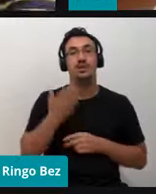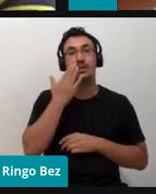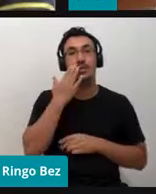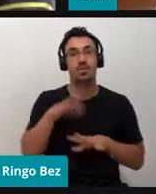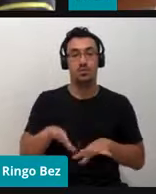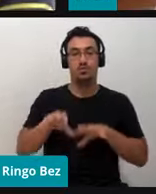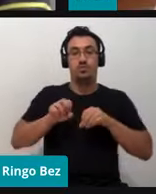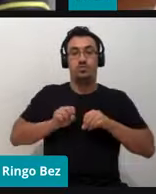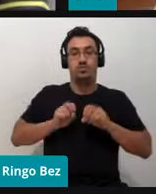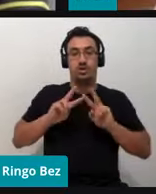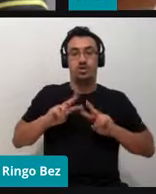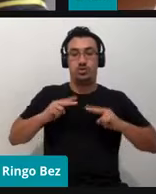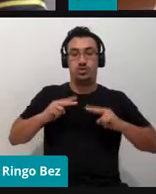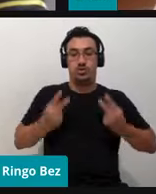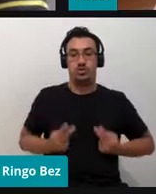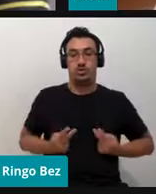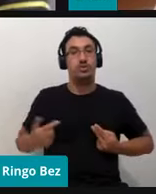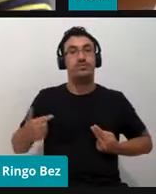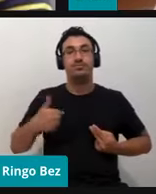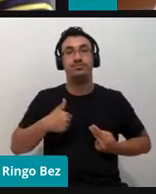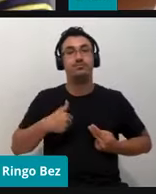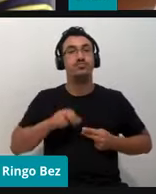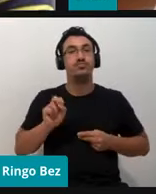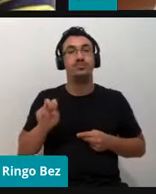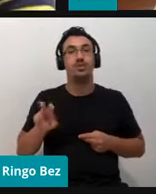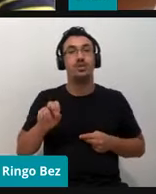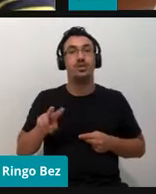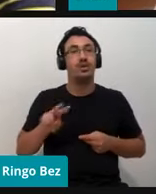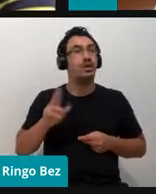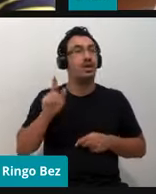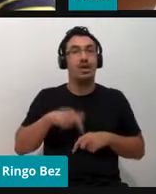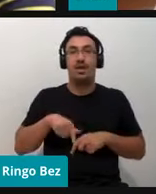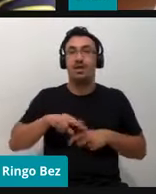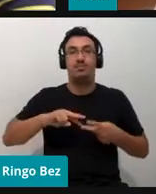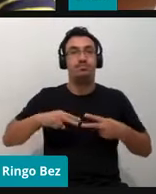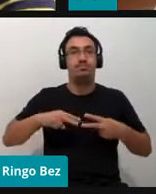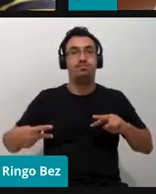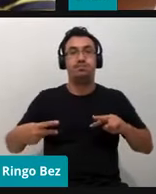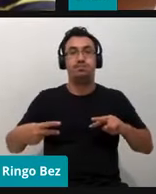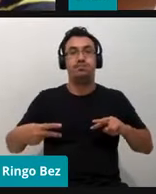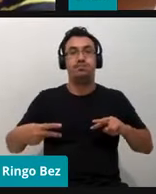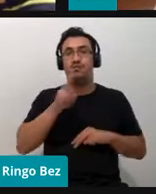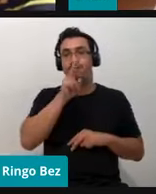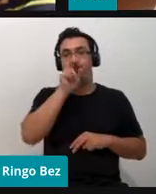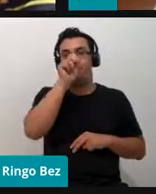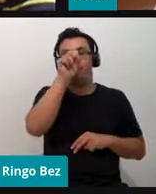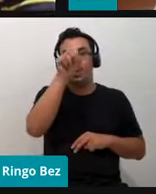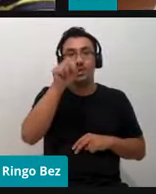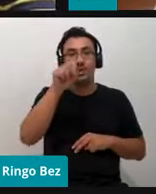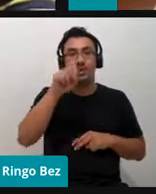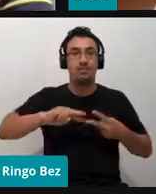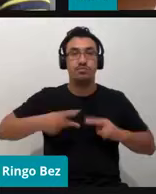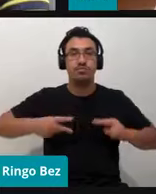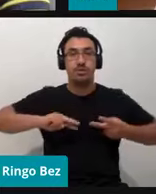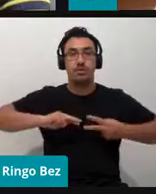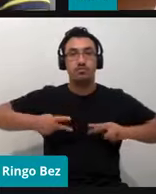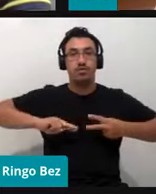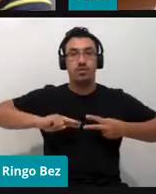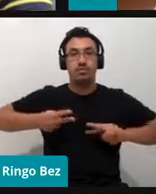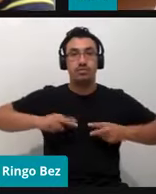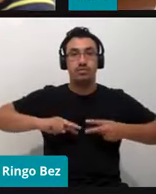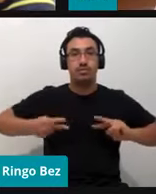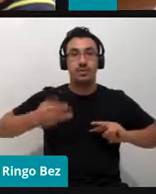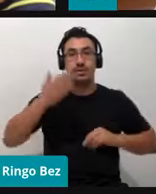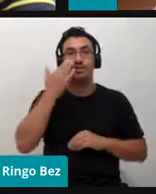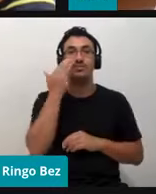seus intermediários, o vírus ele é altamente resiliente. Ele se modifica numa velocidade espantosa.